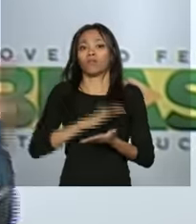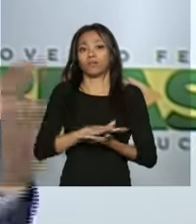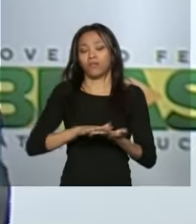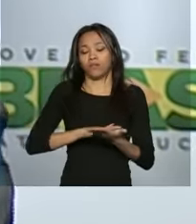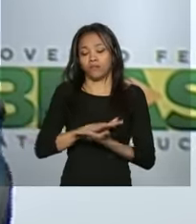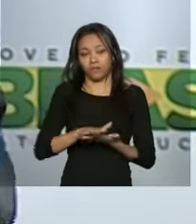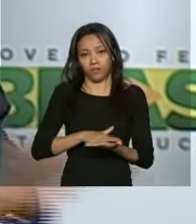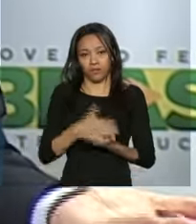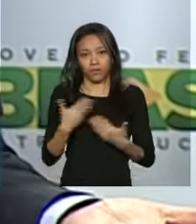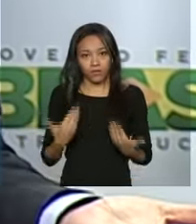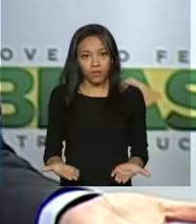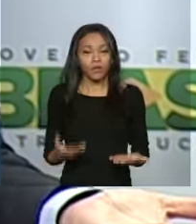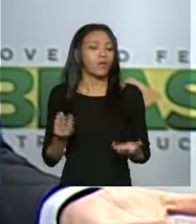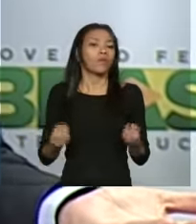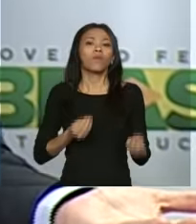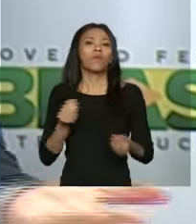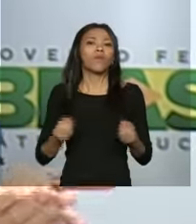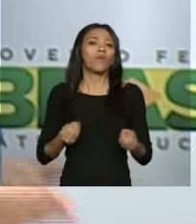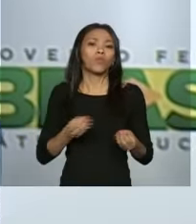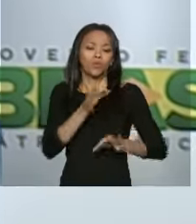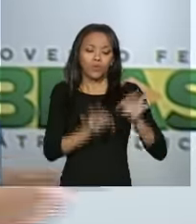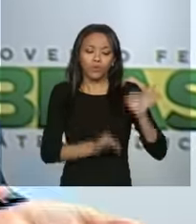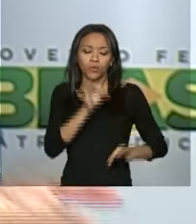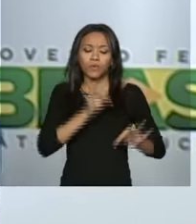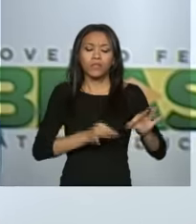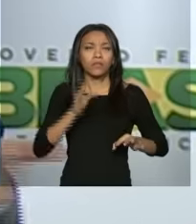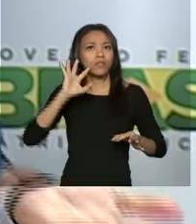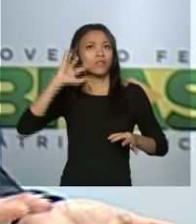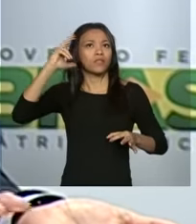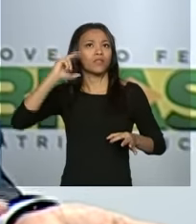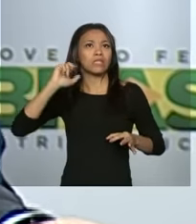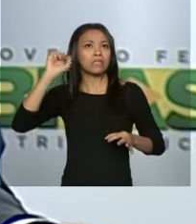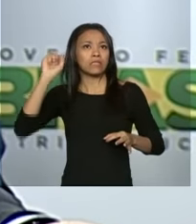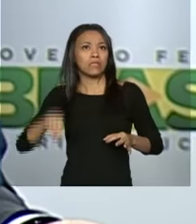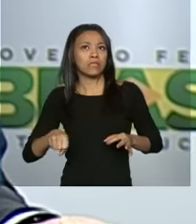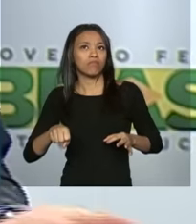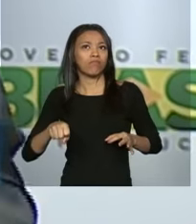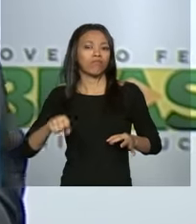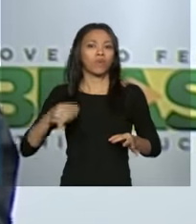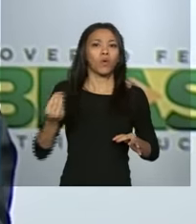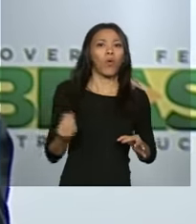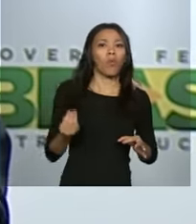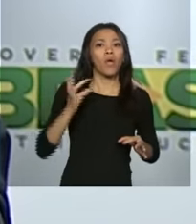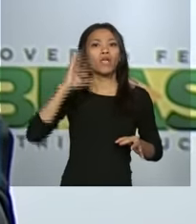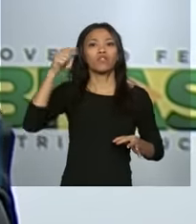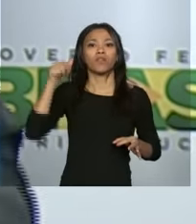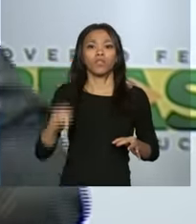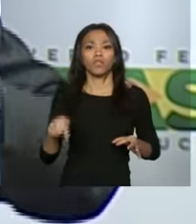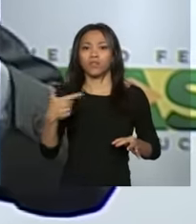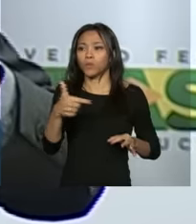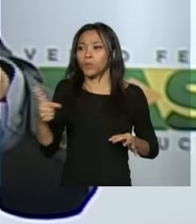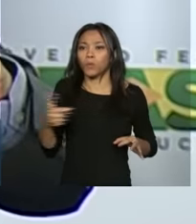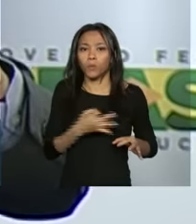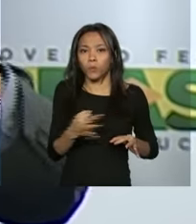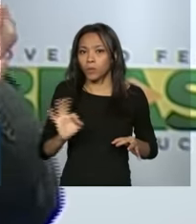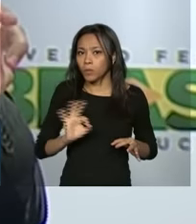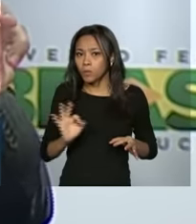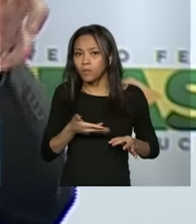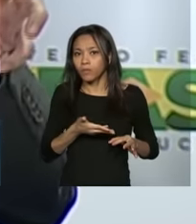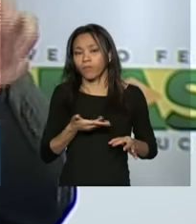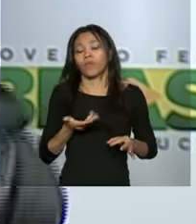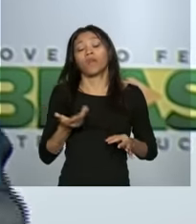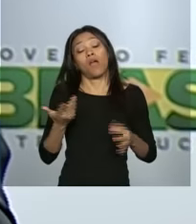Justiça com que elementos o juiz vai decidir se concede ou não concede uma liminar agora não agora nós pretendemos com